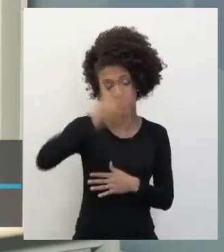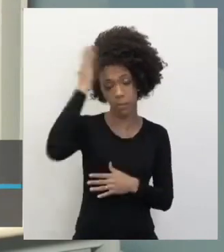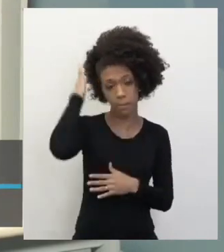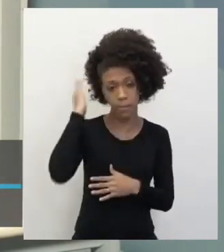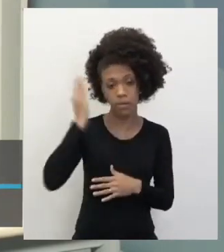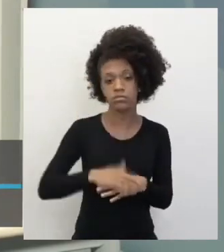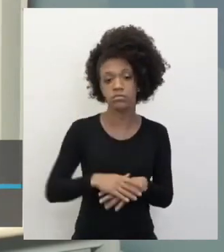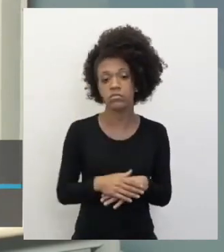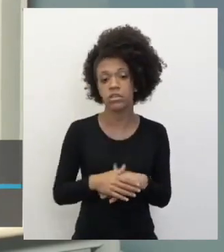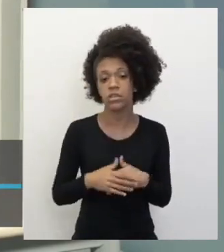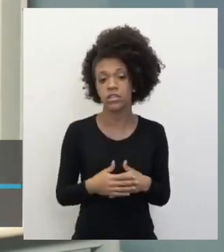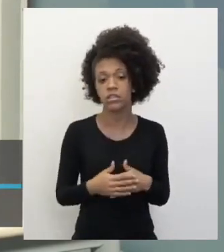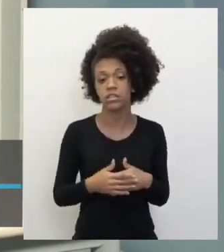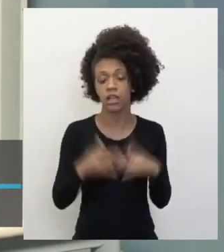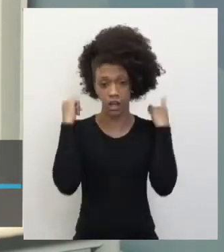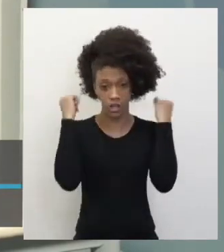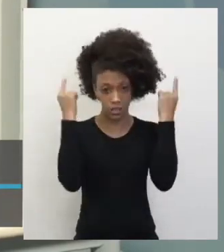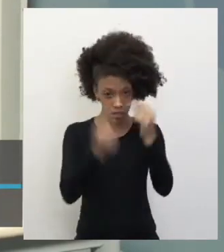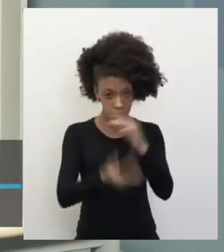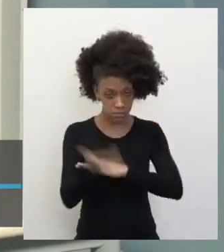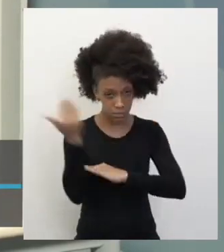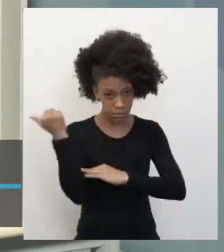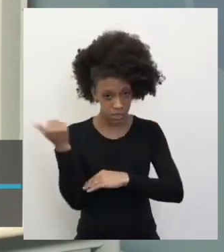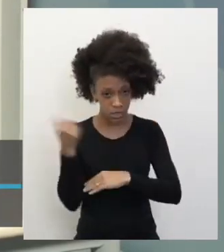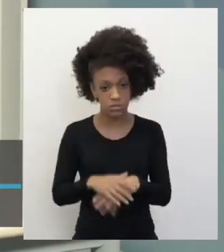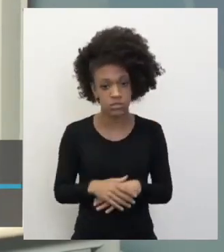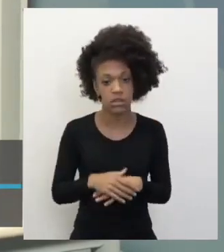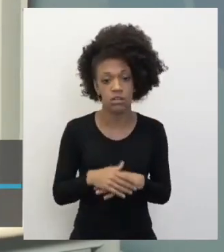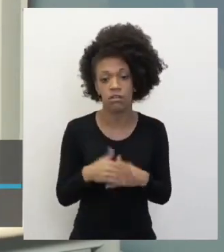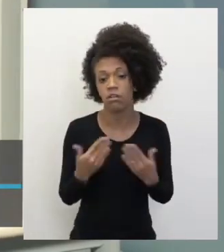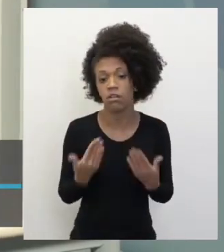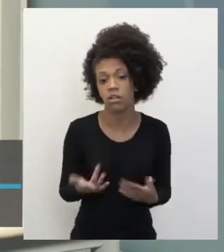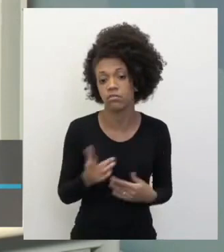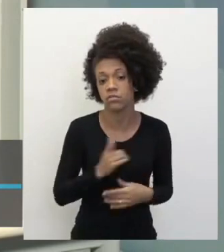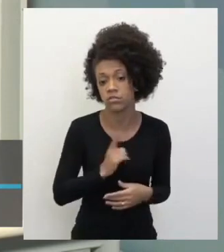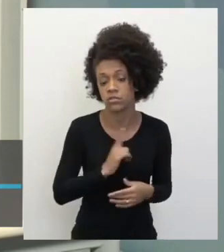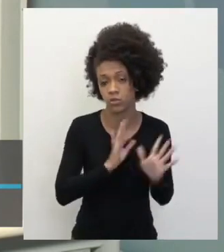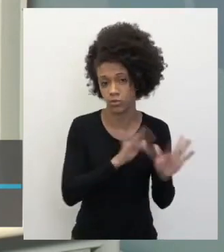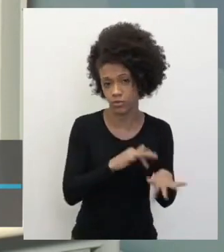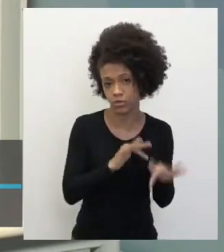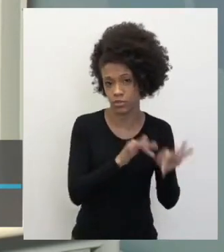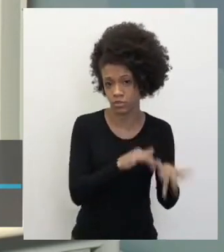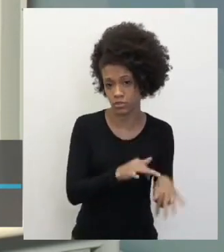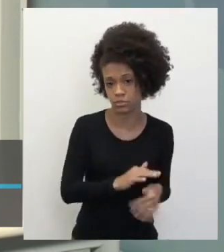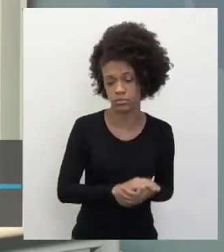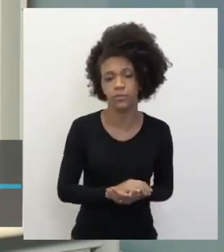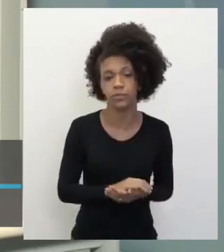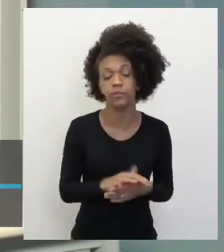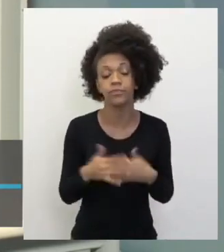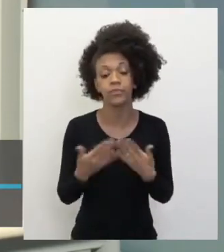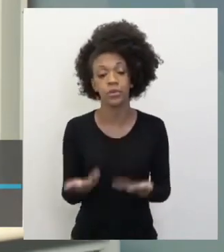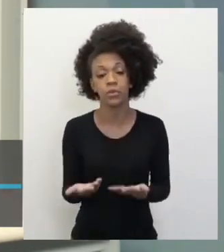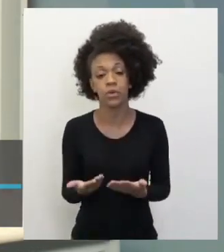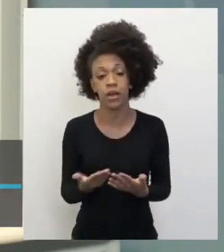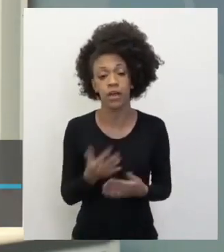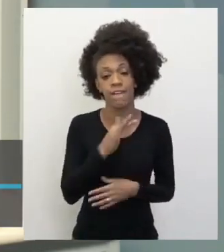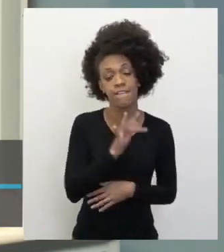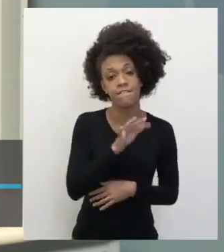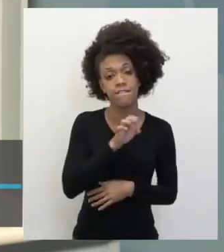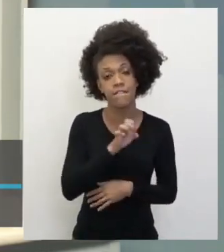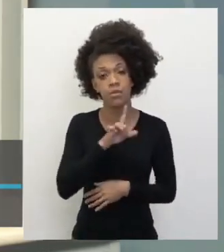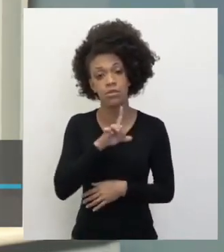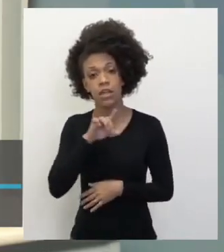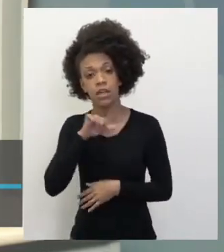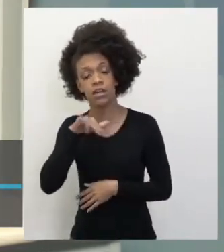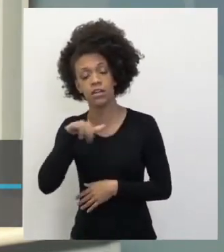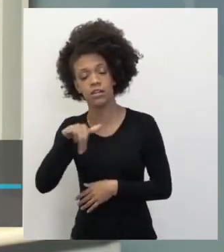na Grécia Antiga, isso acabou tendo uma retração aí durante o feudalismo, tá? Quando a gente fala de feudalismo, estamos